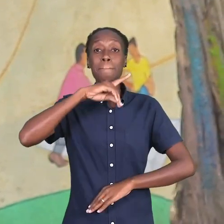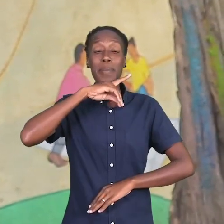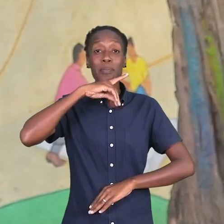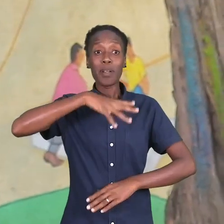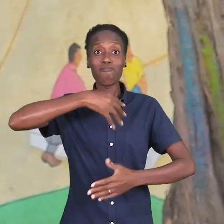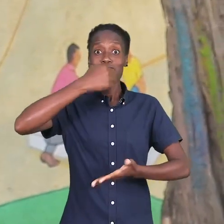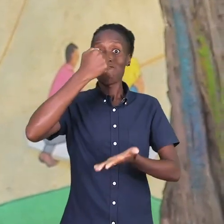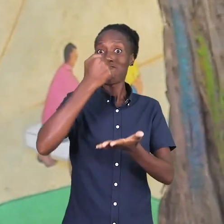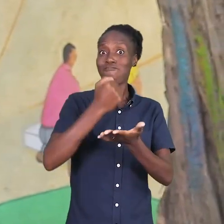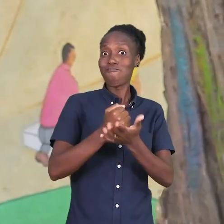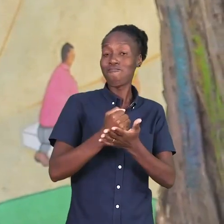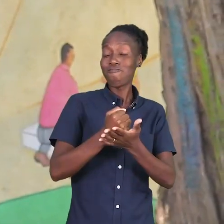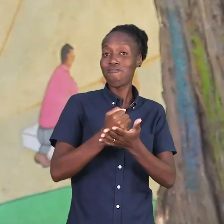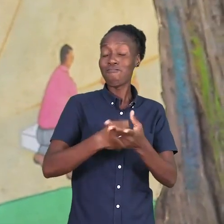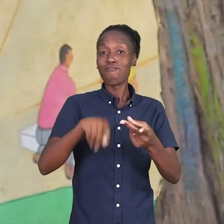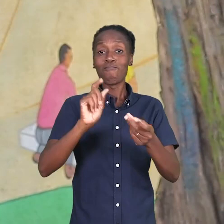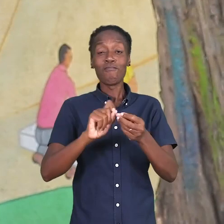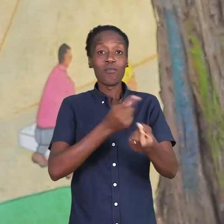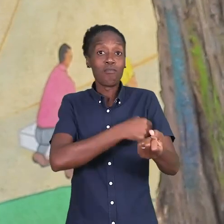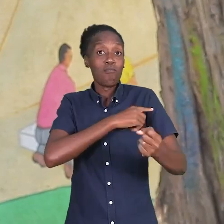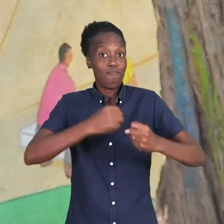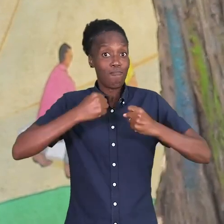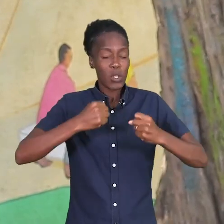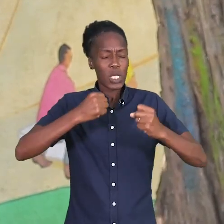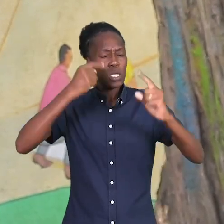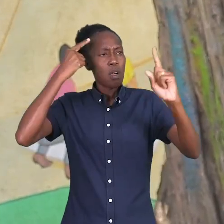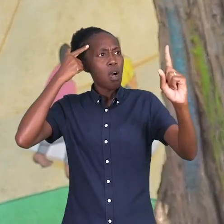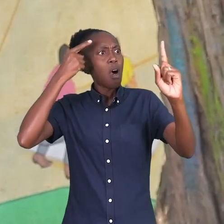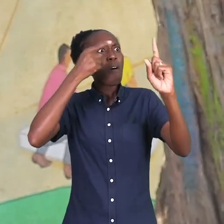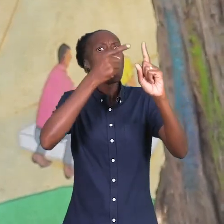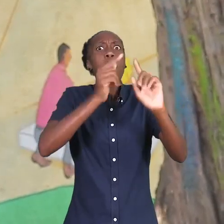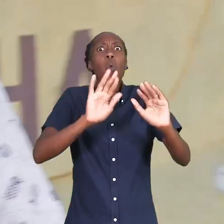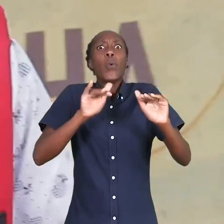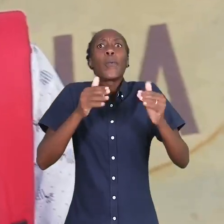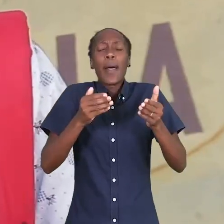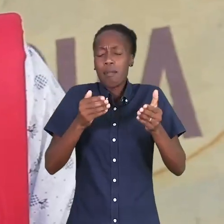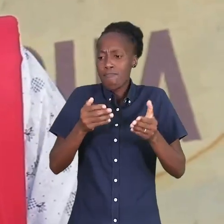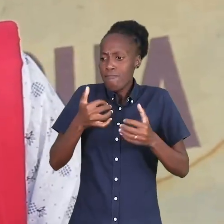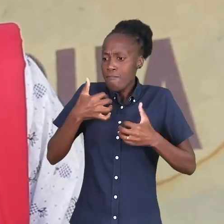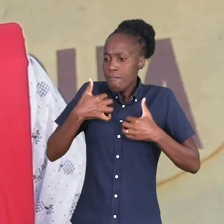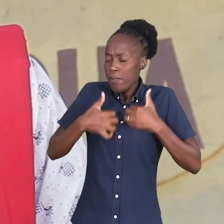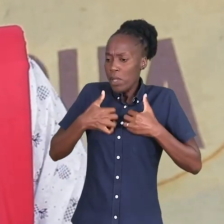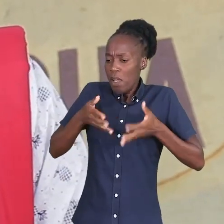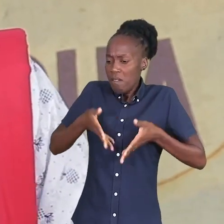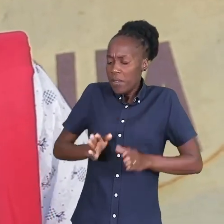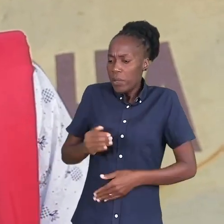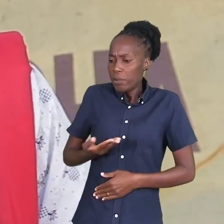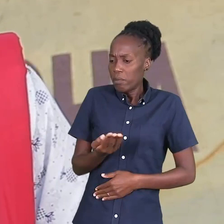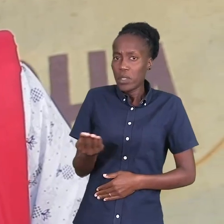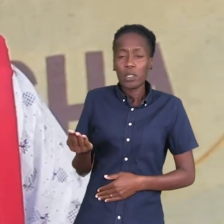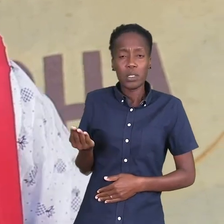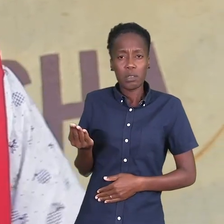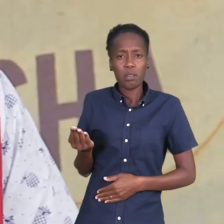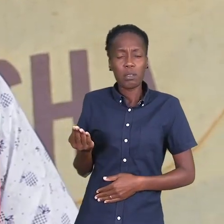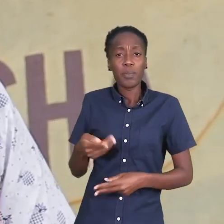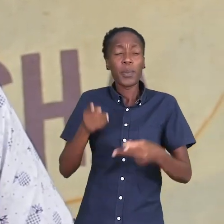É um pai determinado. Um pai determinado, focado, preocupa-se com os seus filhos.